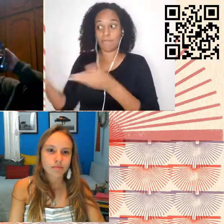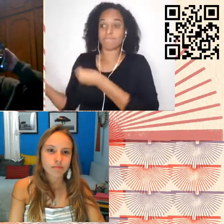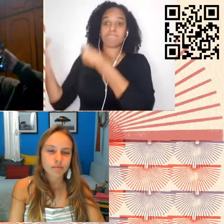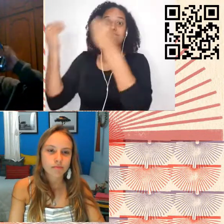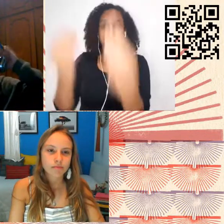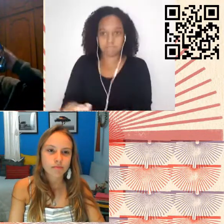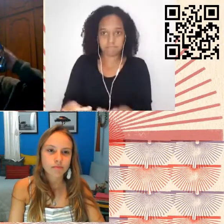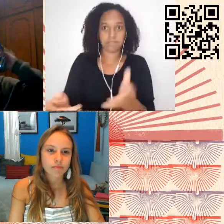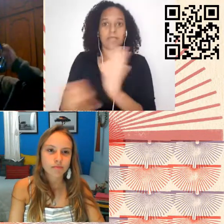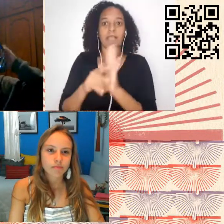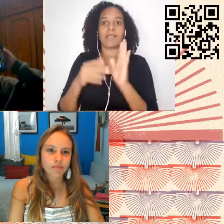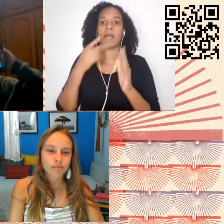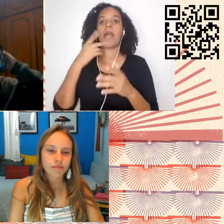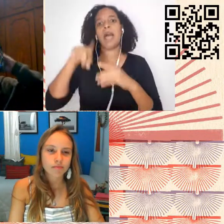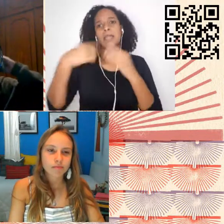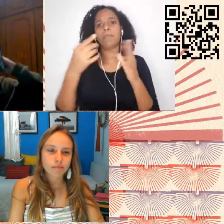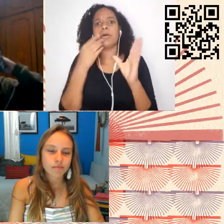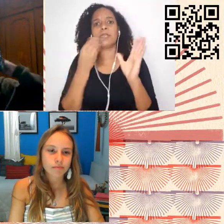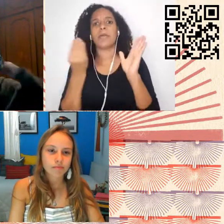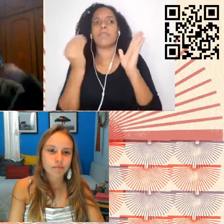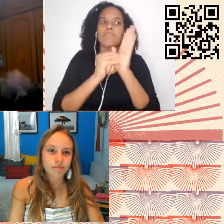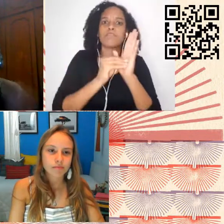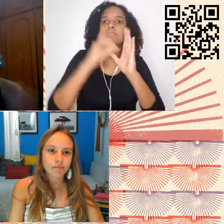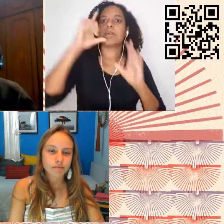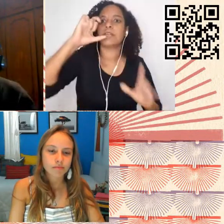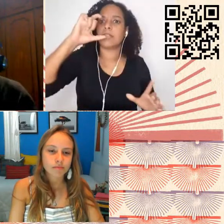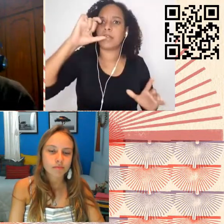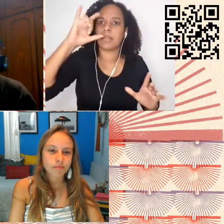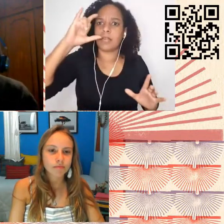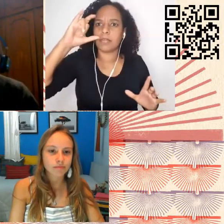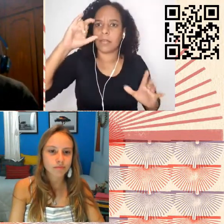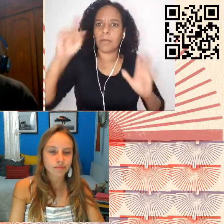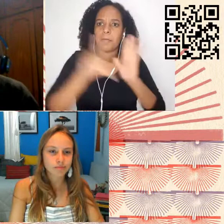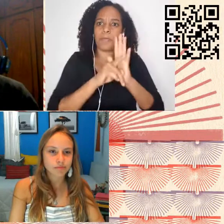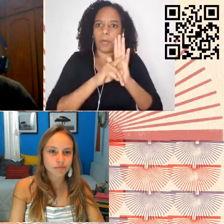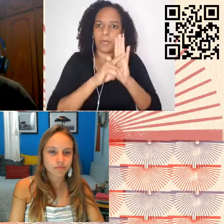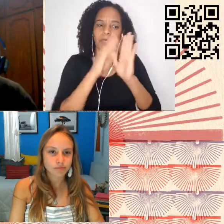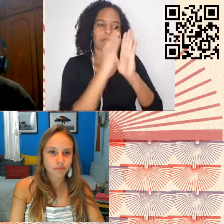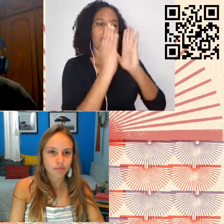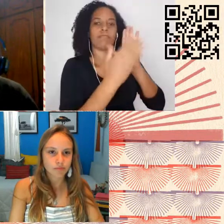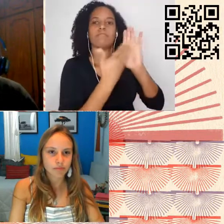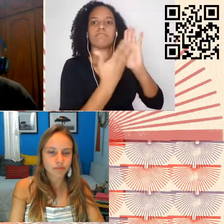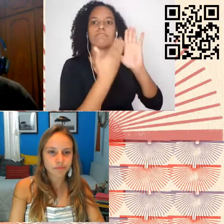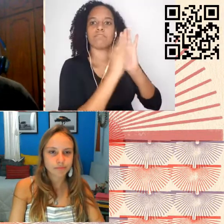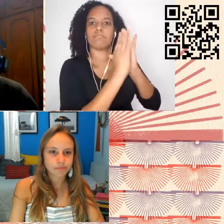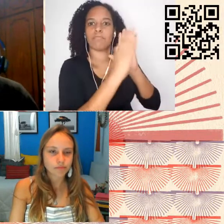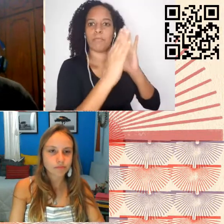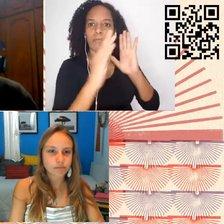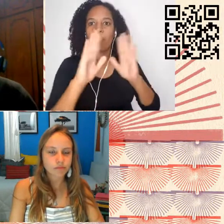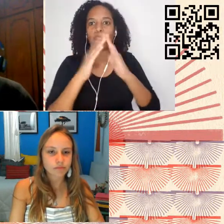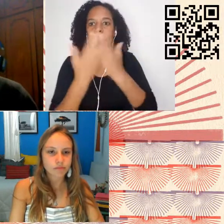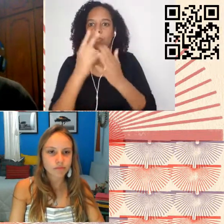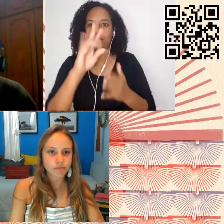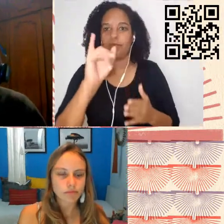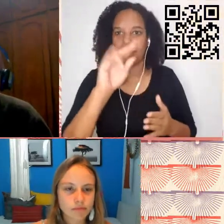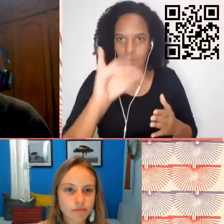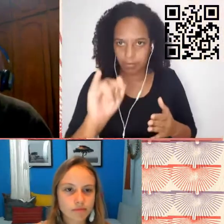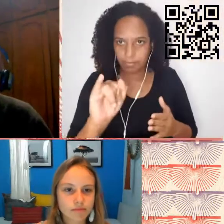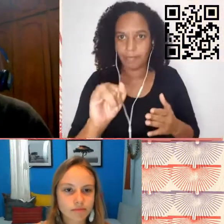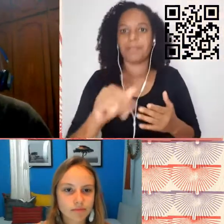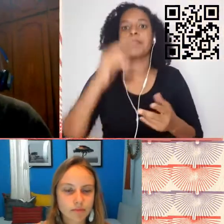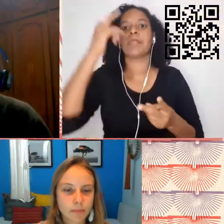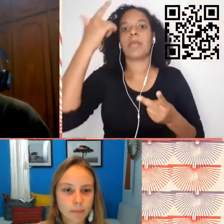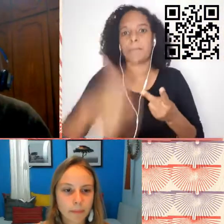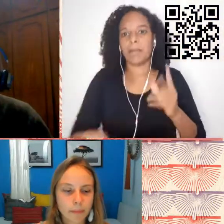vai divulgar depois no Instagram da biblioteca, arroba Biblioteca Escola Viva, e também pelo